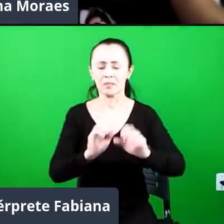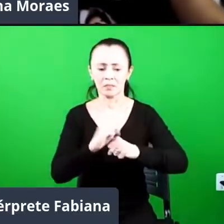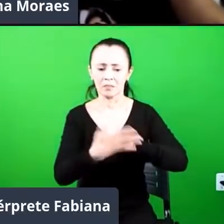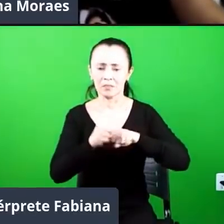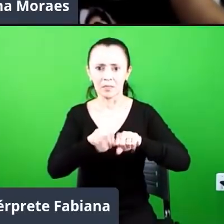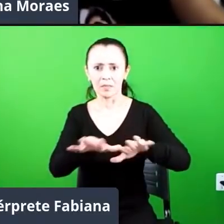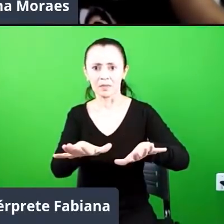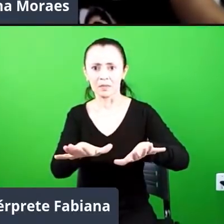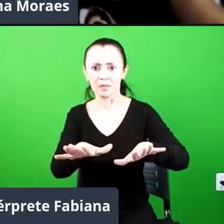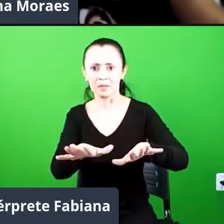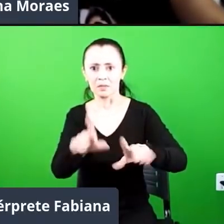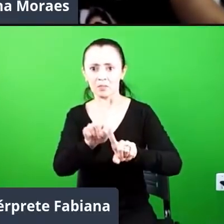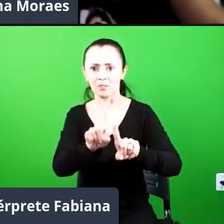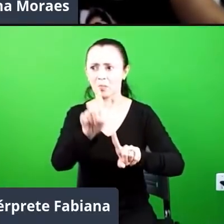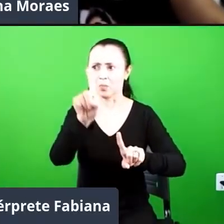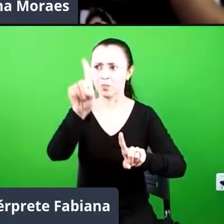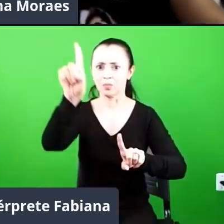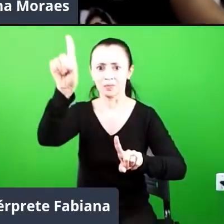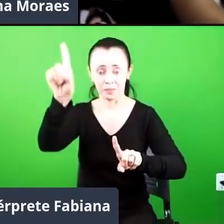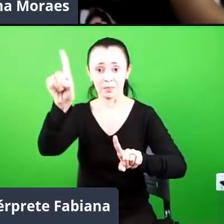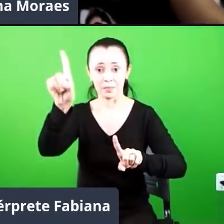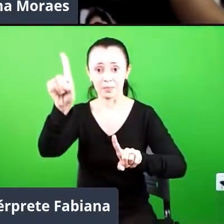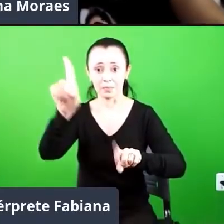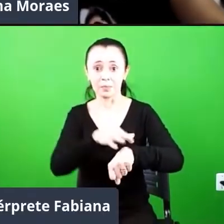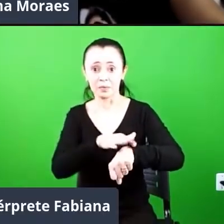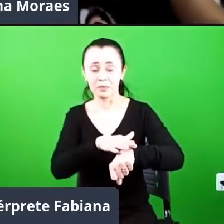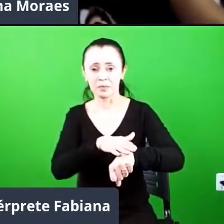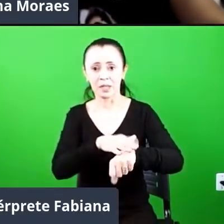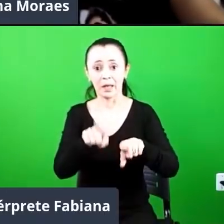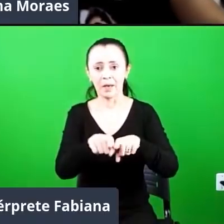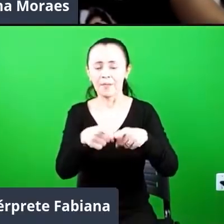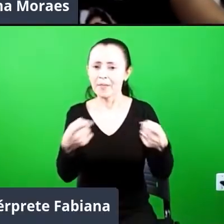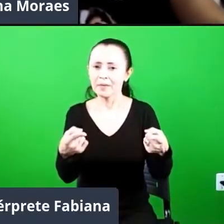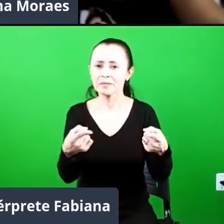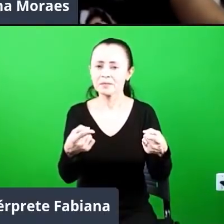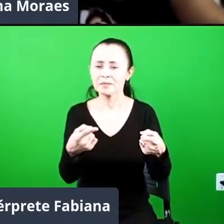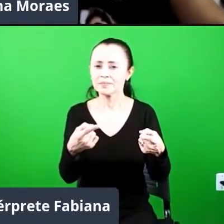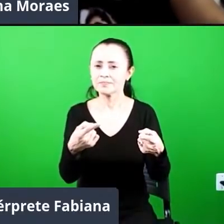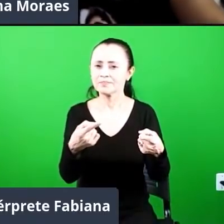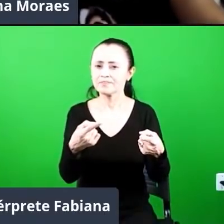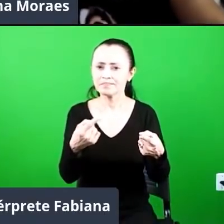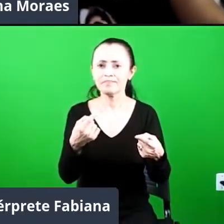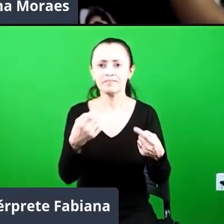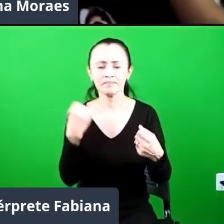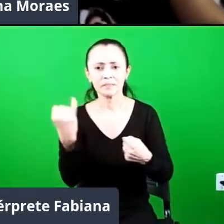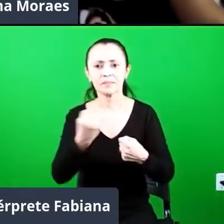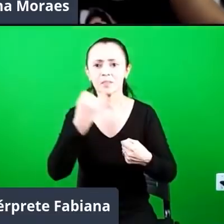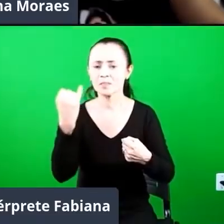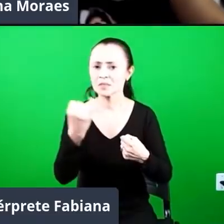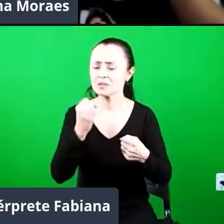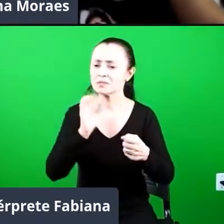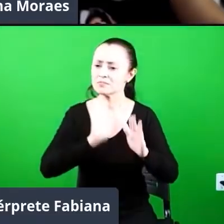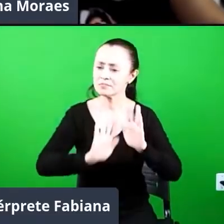pico elevado, né, dos casos. Mas temos que analisar com muita cautela antes de abraçar o ensino